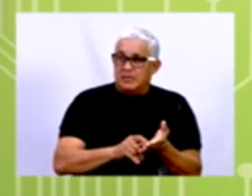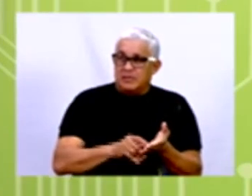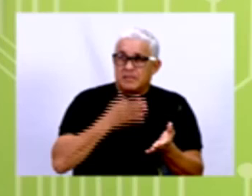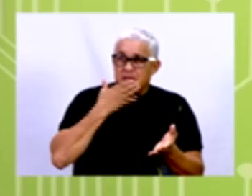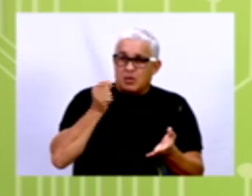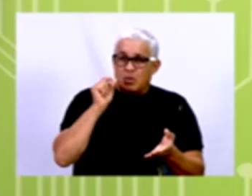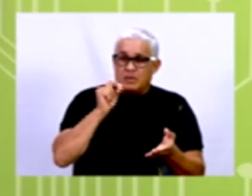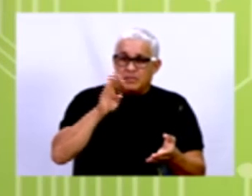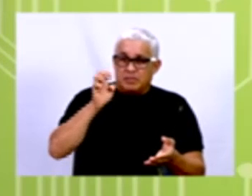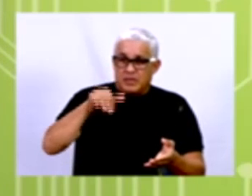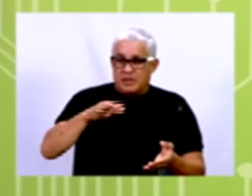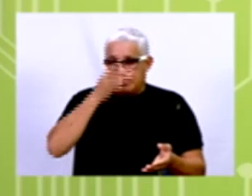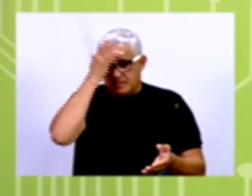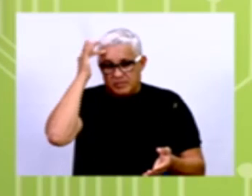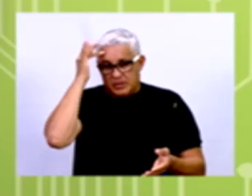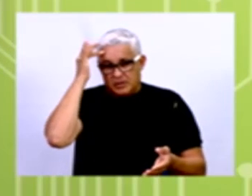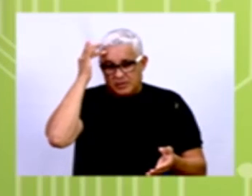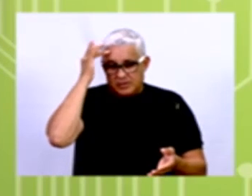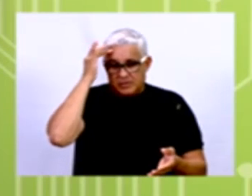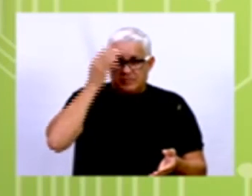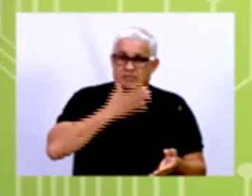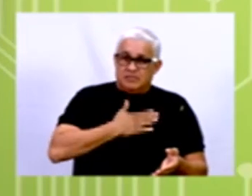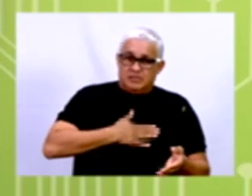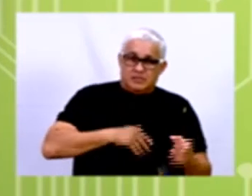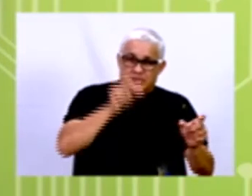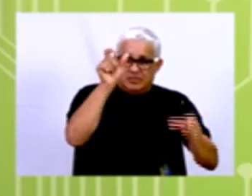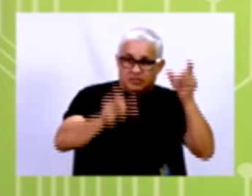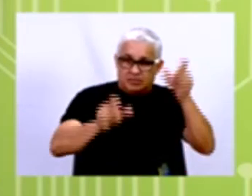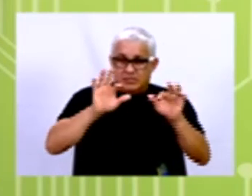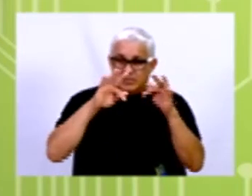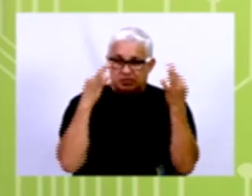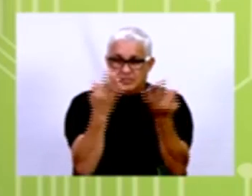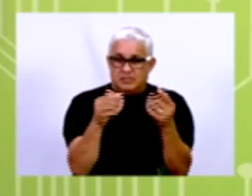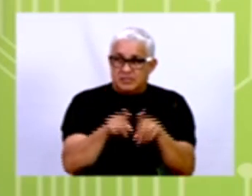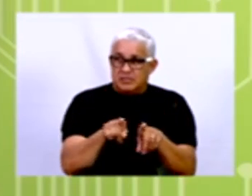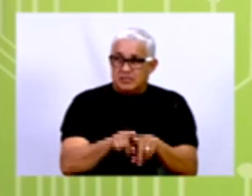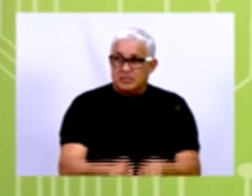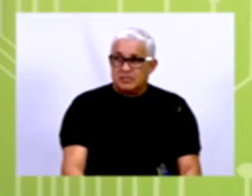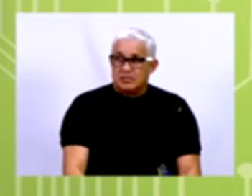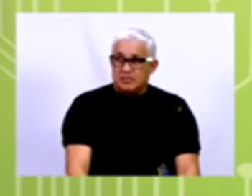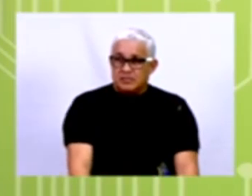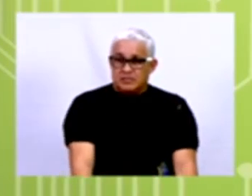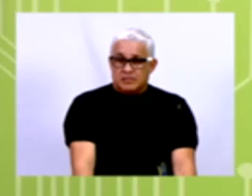o bem-estar das pessoas, dos indivíduos e famílias. Né? Então,